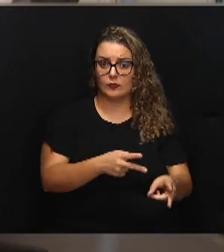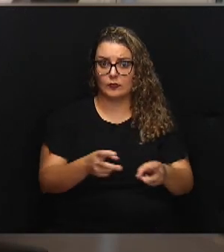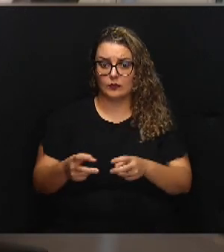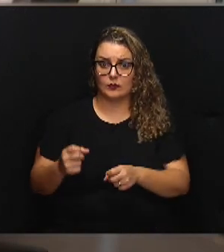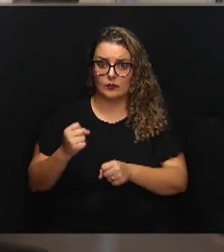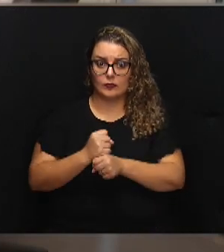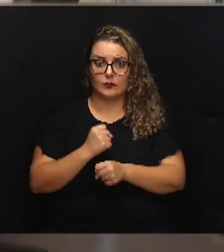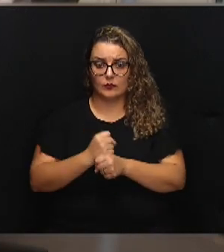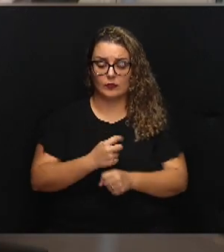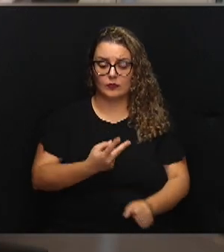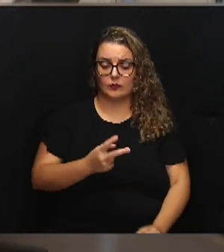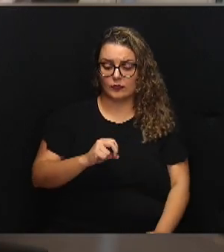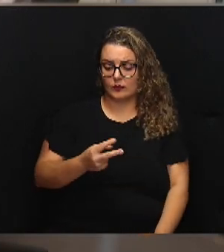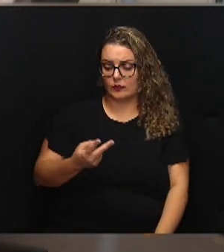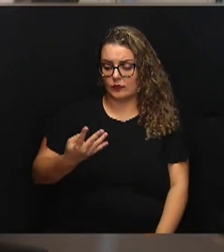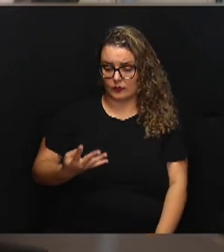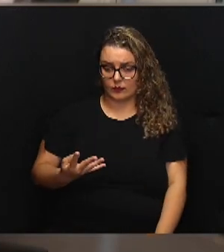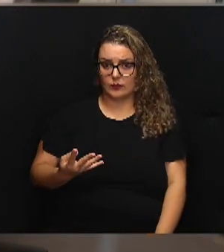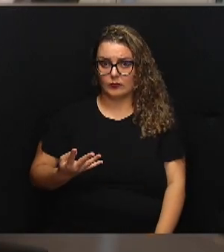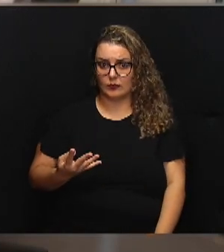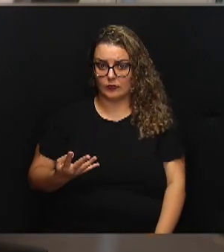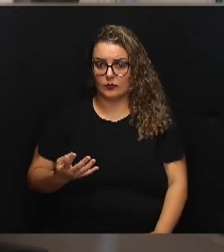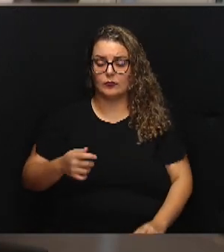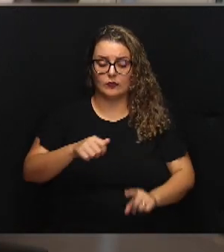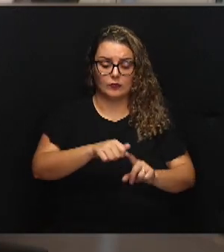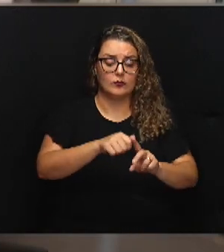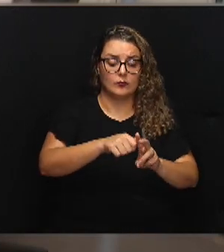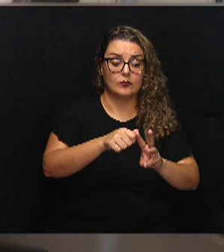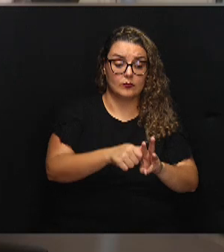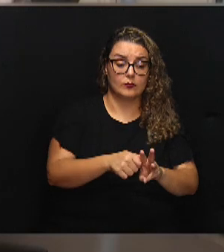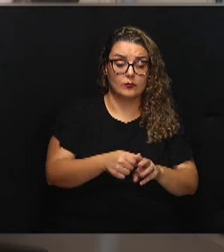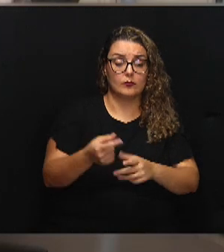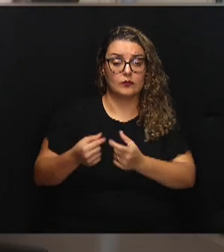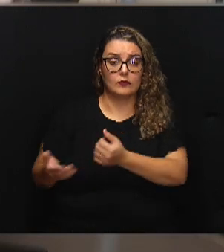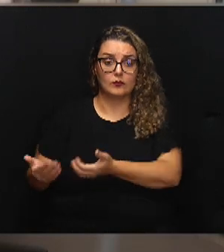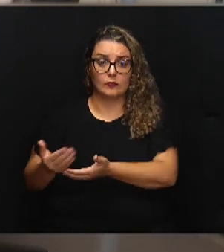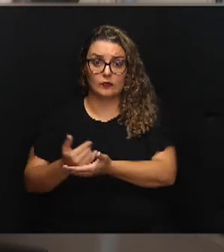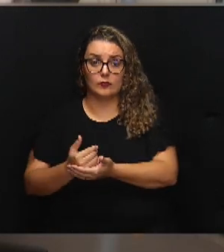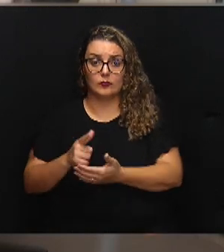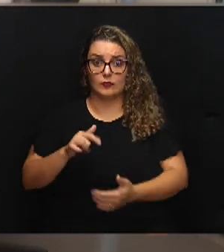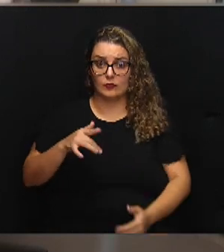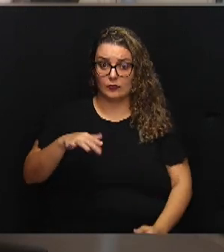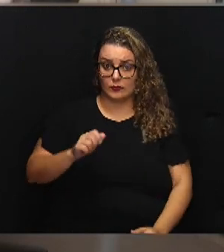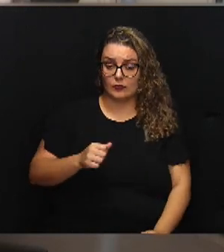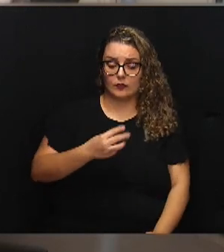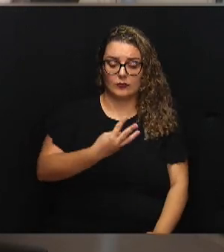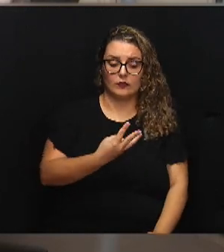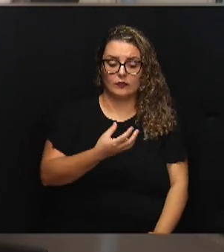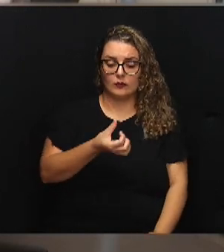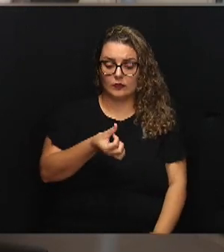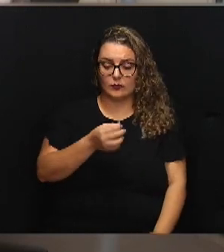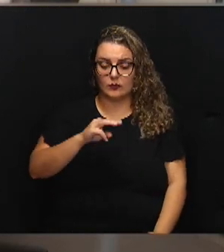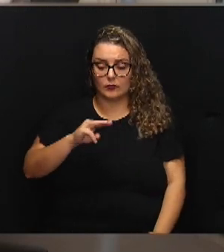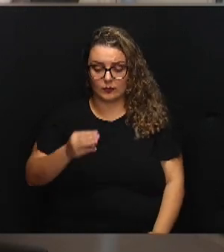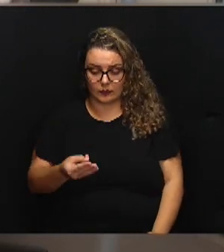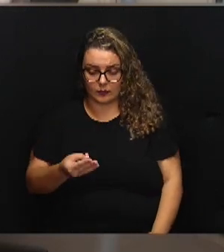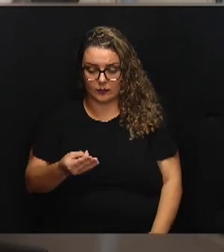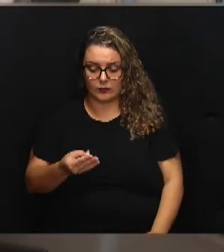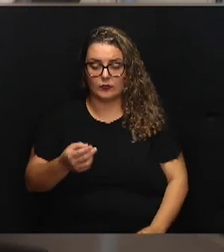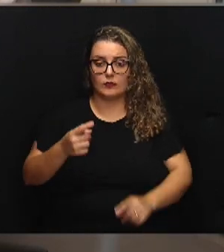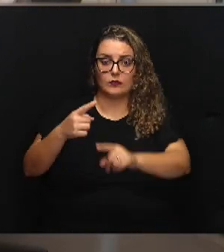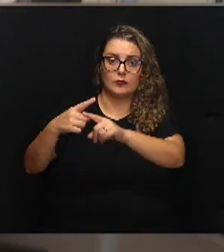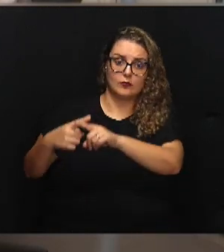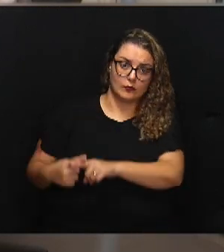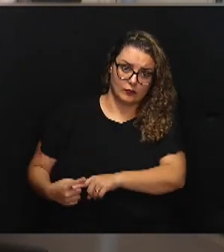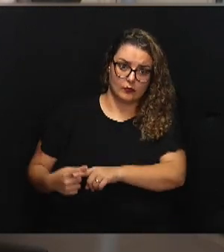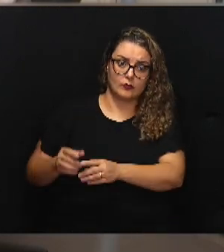ano de 2024, nesse trimestre, foi arrecadado de maneira líquida cerca de 36 milhões, versus